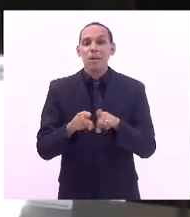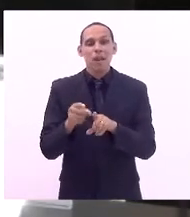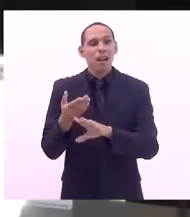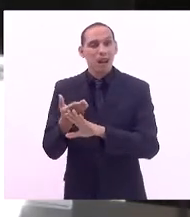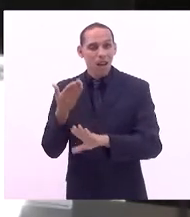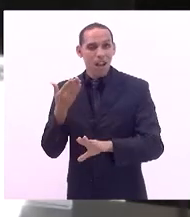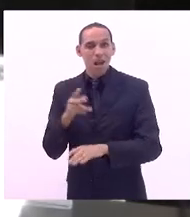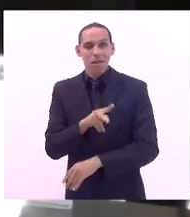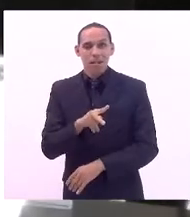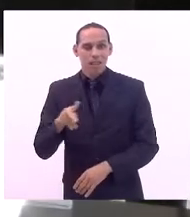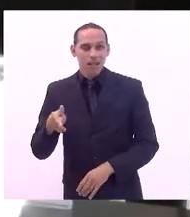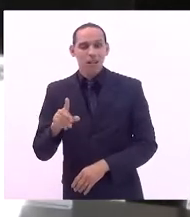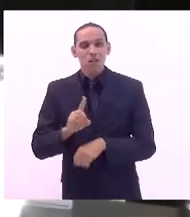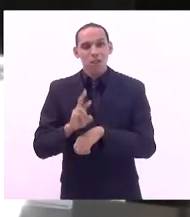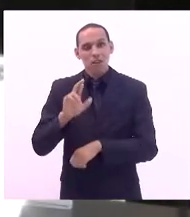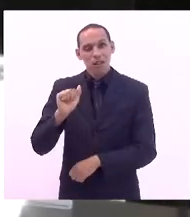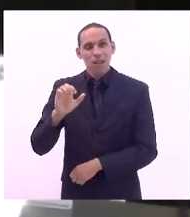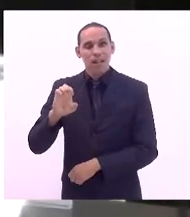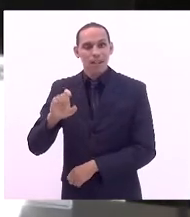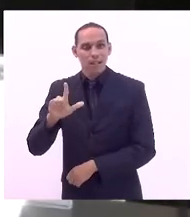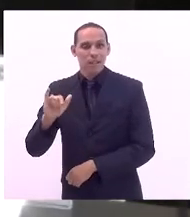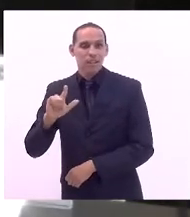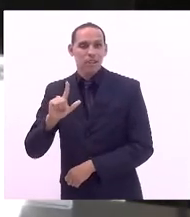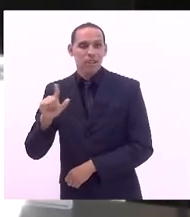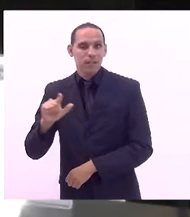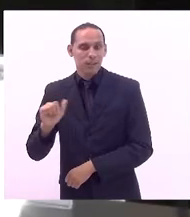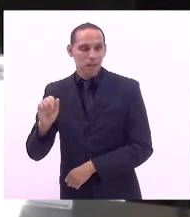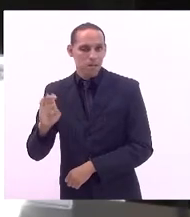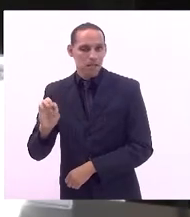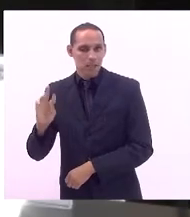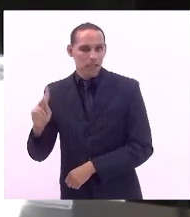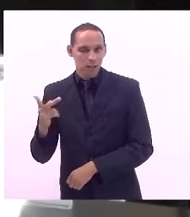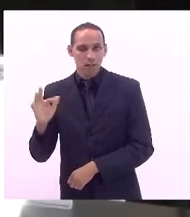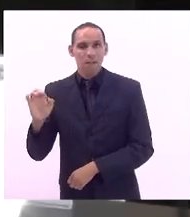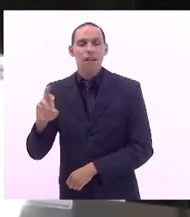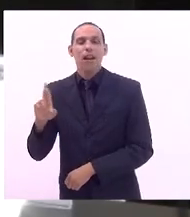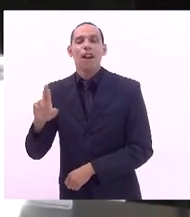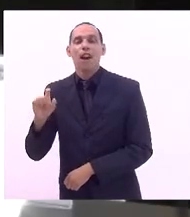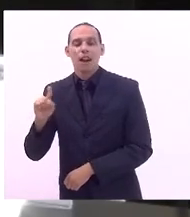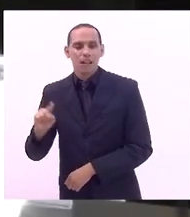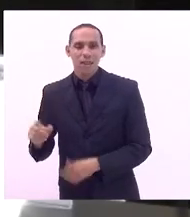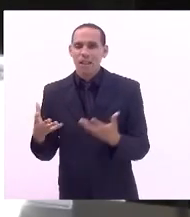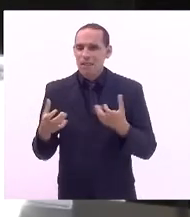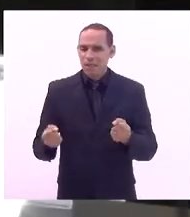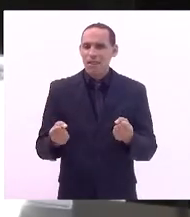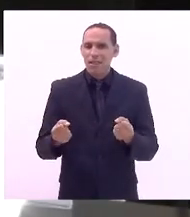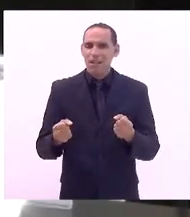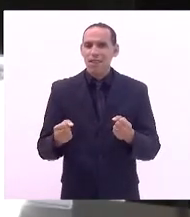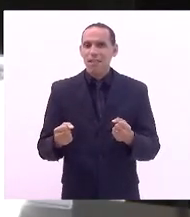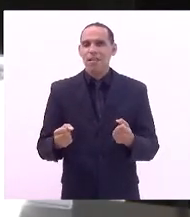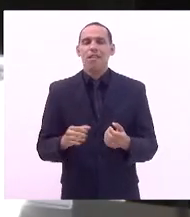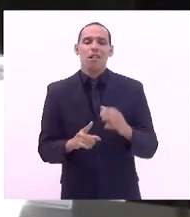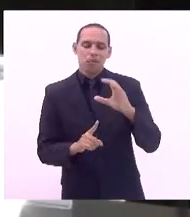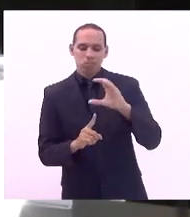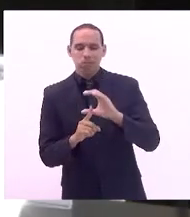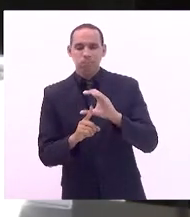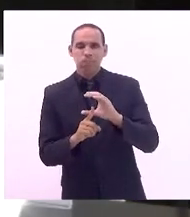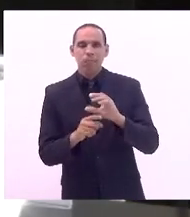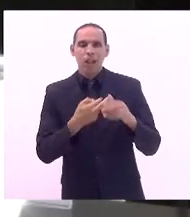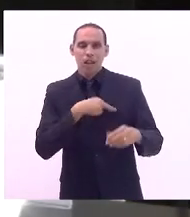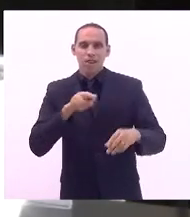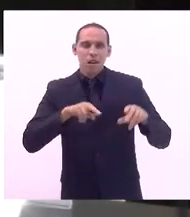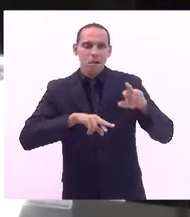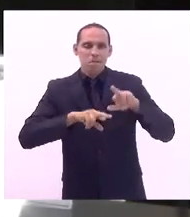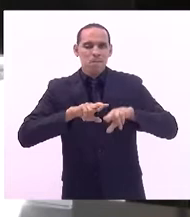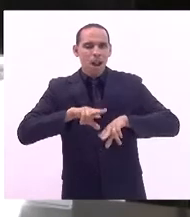nossa presidente e a doutora Elizabete Ferraz que abraçou o projeto da Capelania inter-religioso uma pessoa